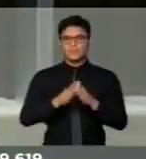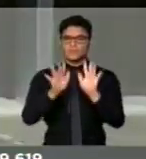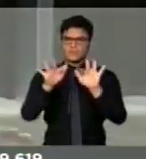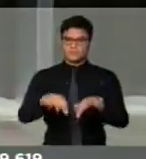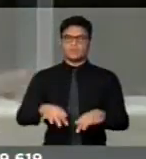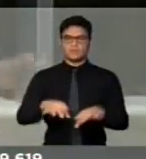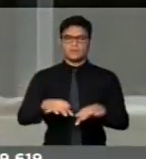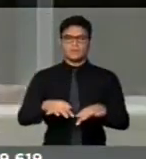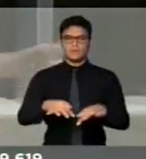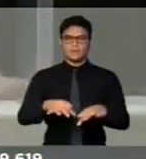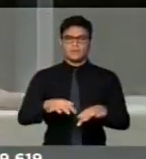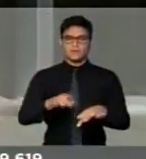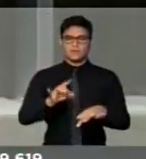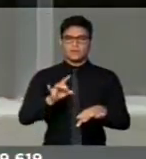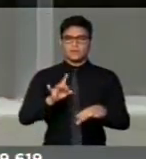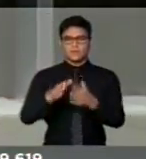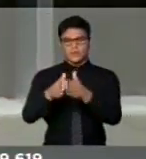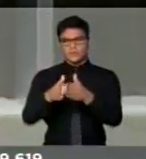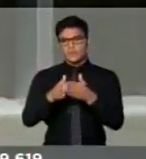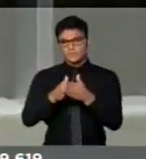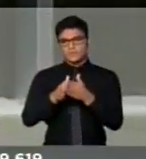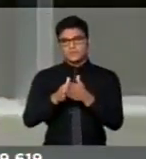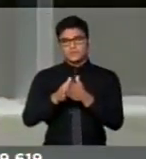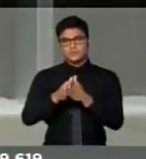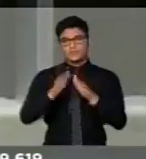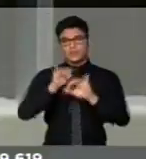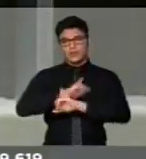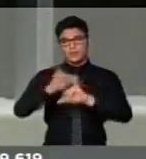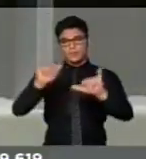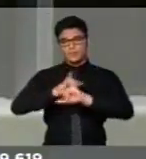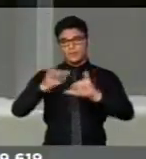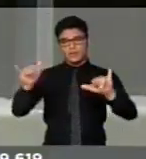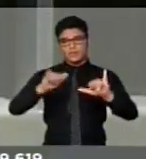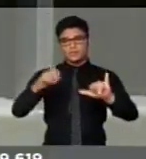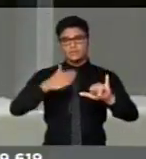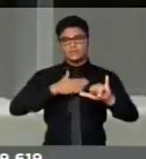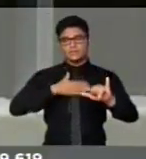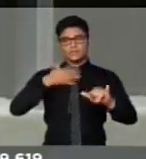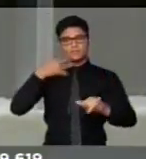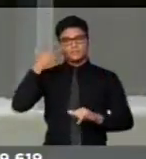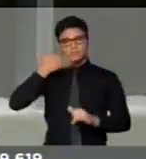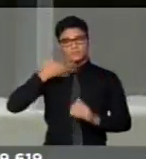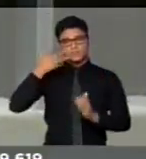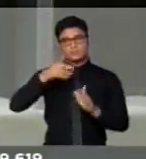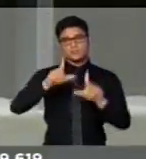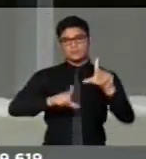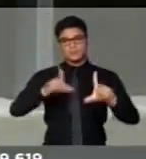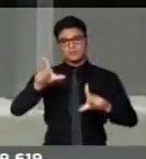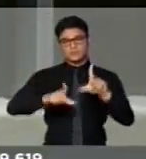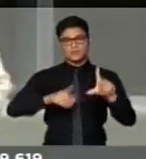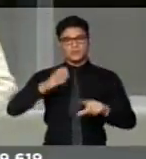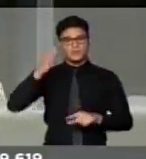Por favor, para concluir. Mas é só para pedir a publicação e divulgação nos meios de comunicação e na Voz do Brasil. Ok, deputado.